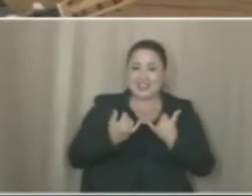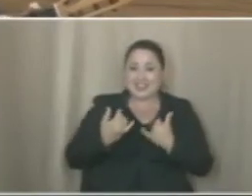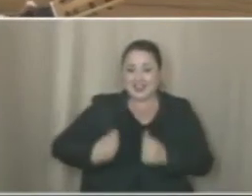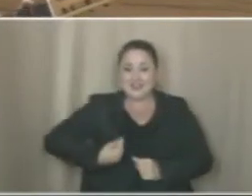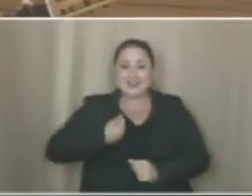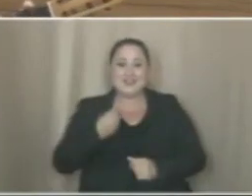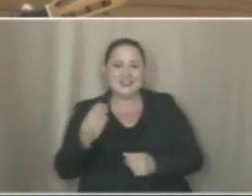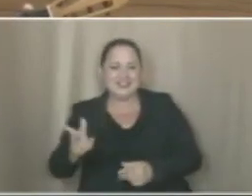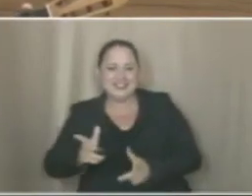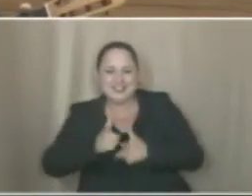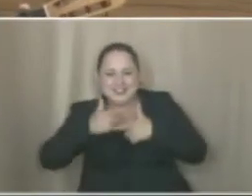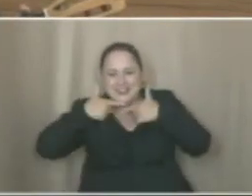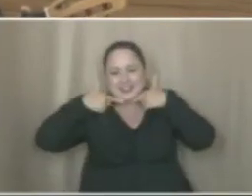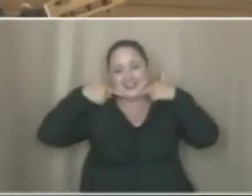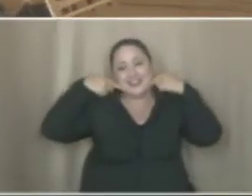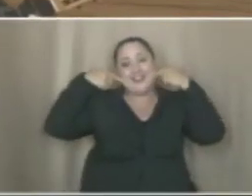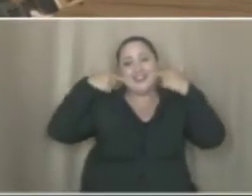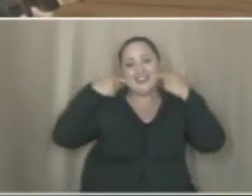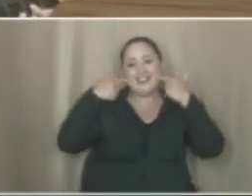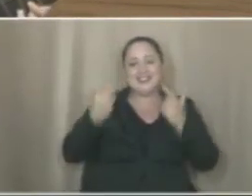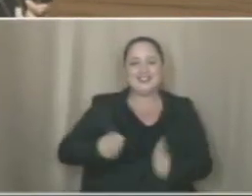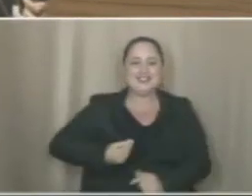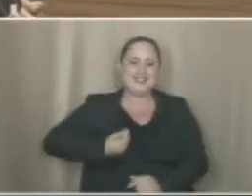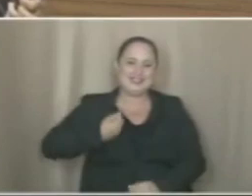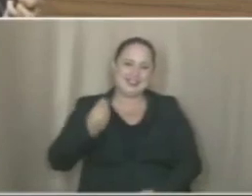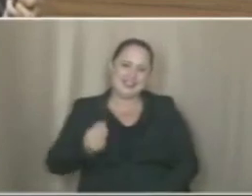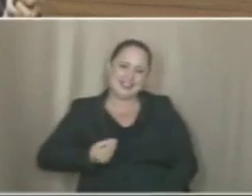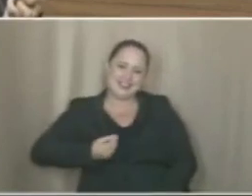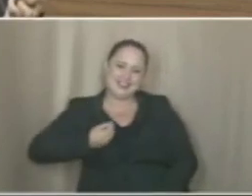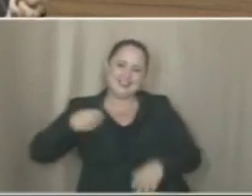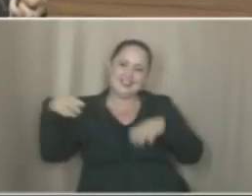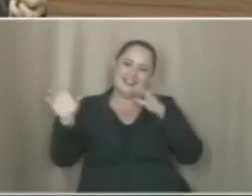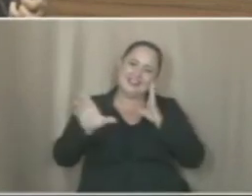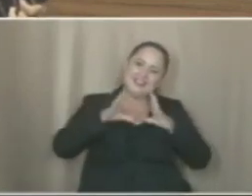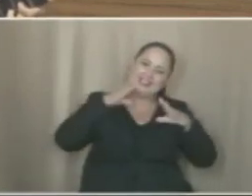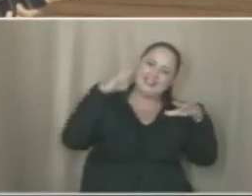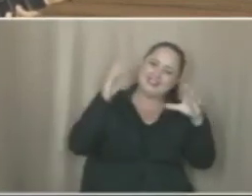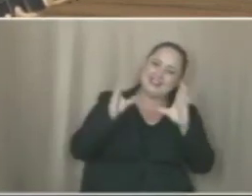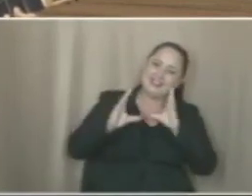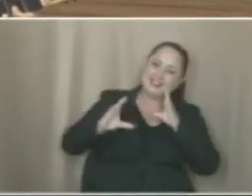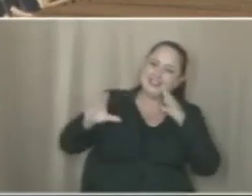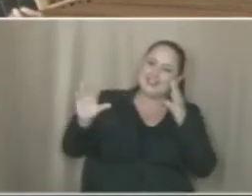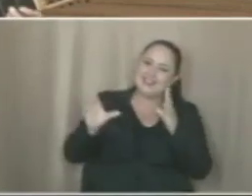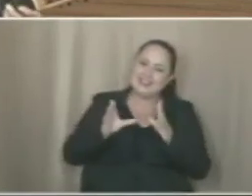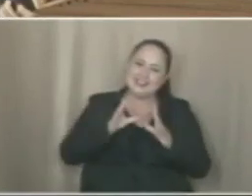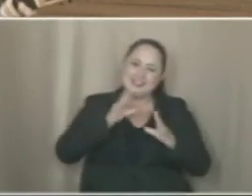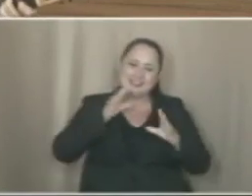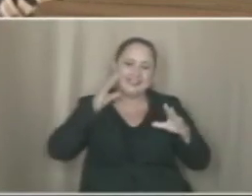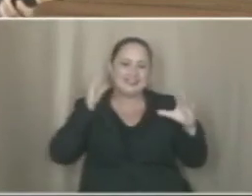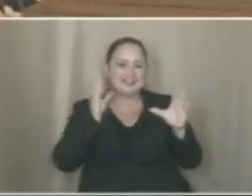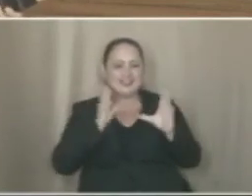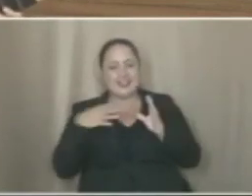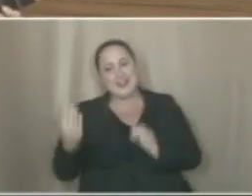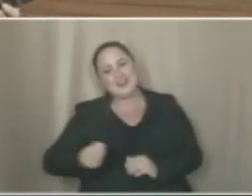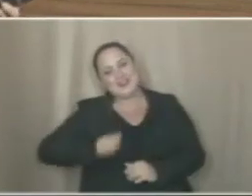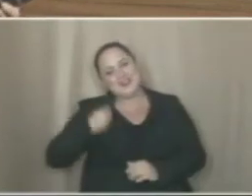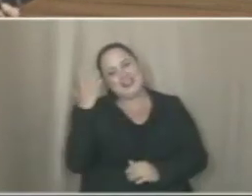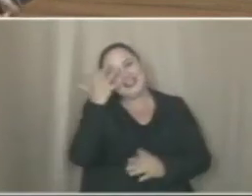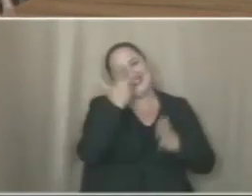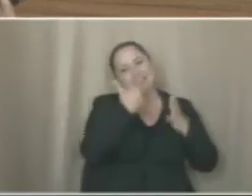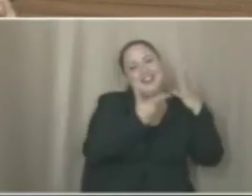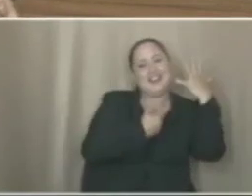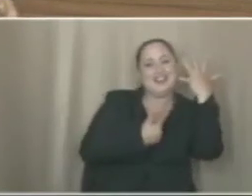também falas porque vivo cantando. Se a vida é bela e